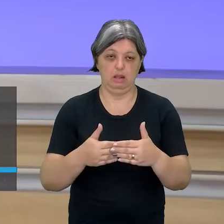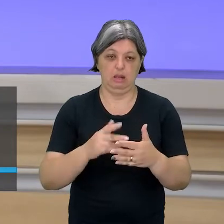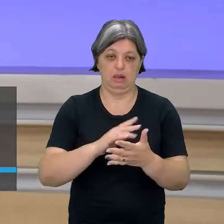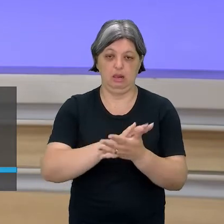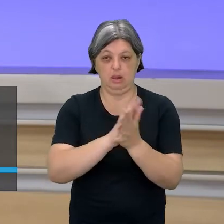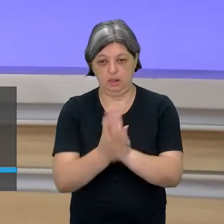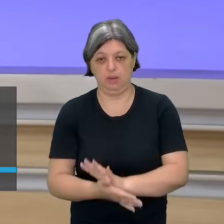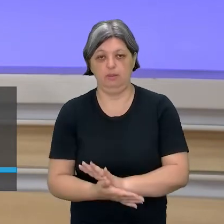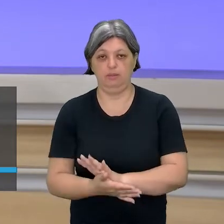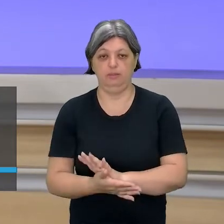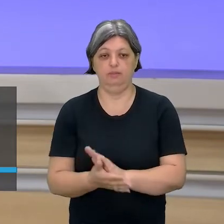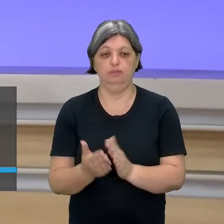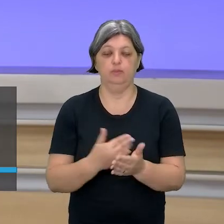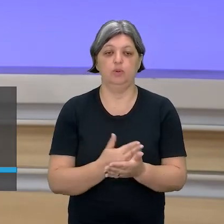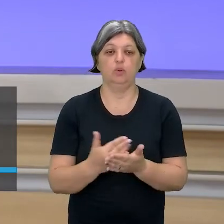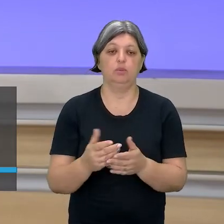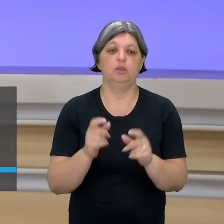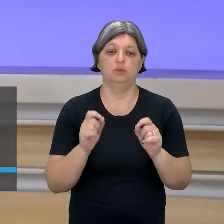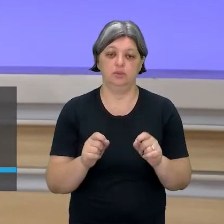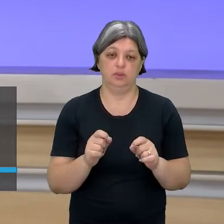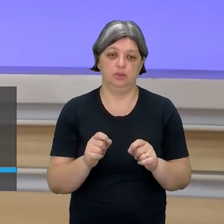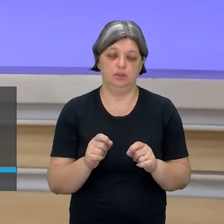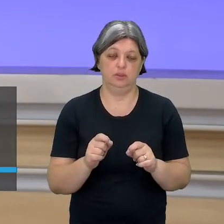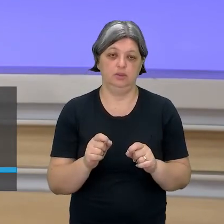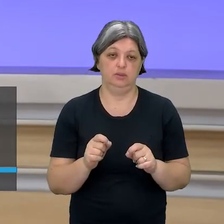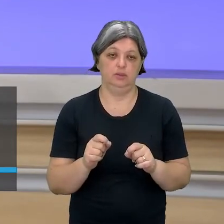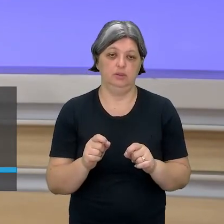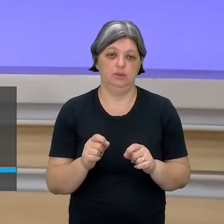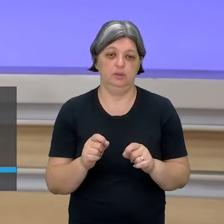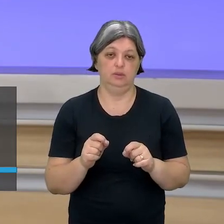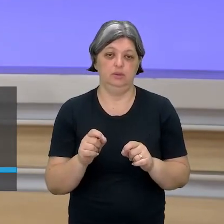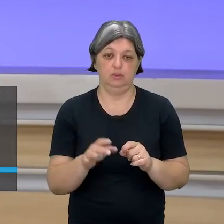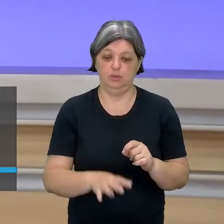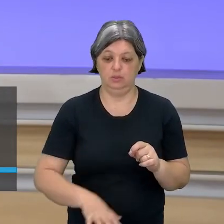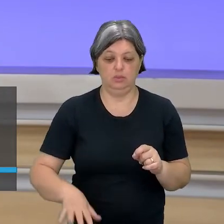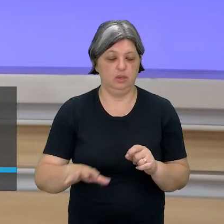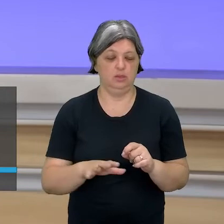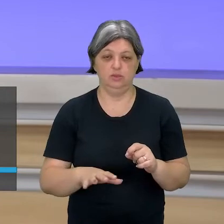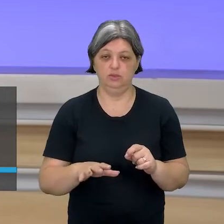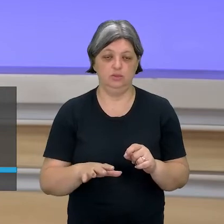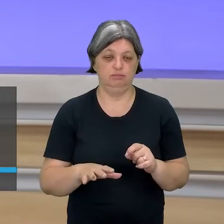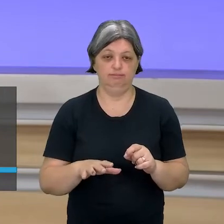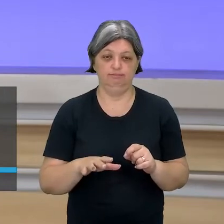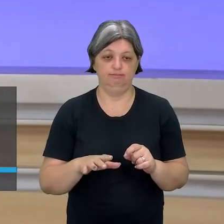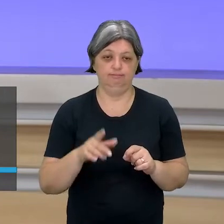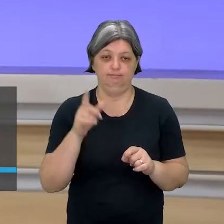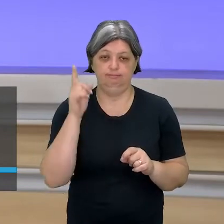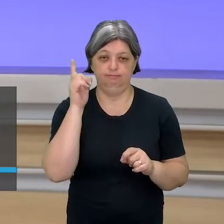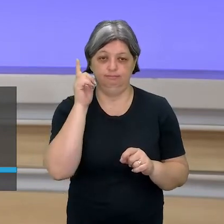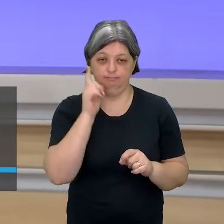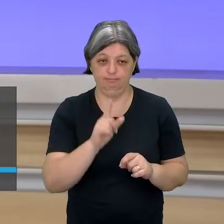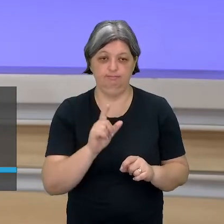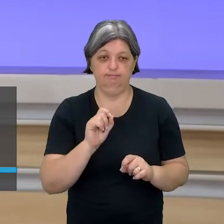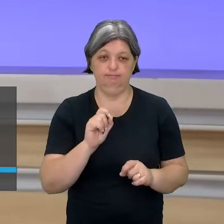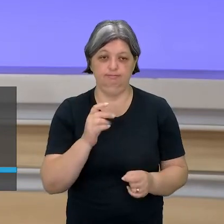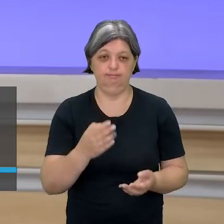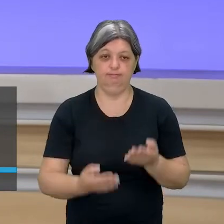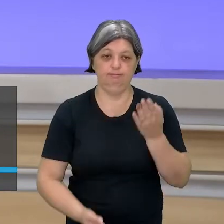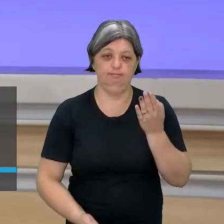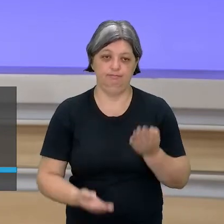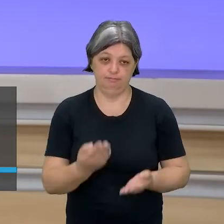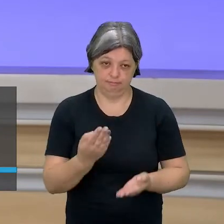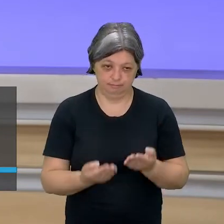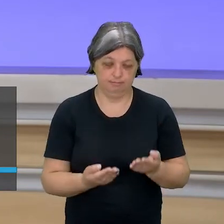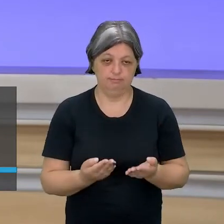esses organismos começam a indicar, né, que o ambiente ele já não está mais em equilíbrio. E aí, novamente,